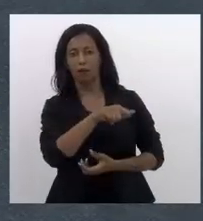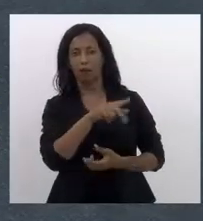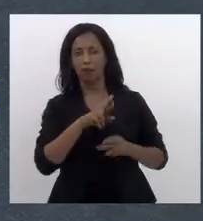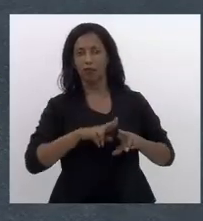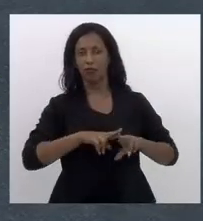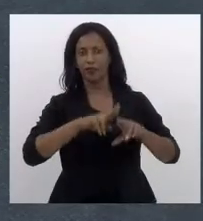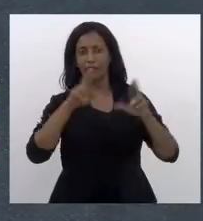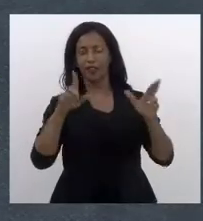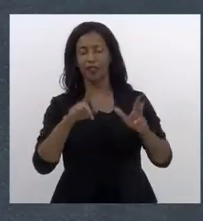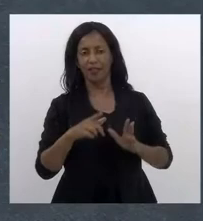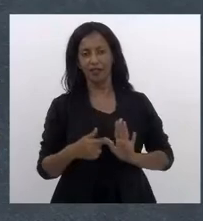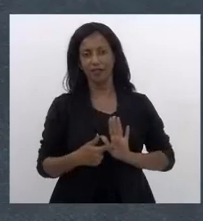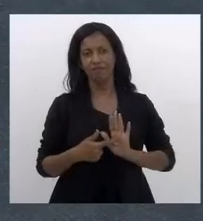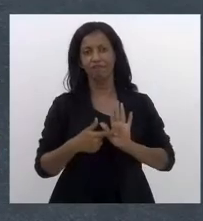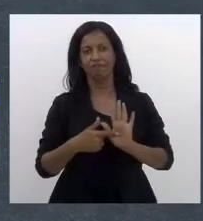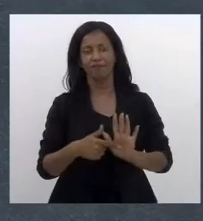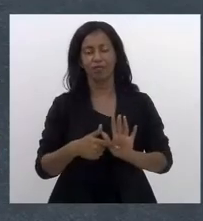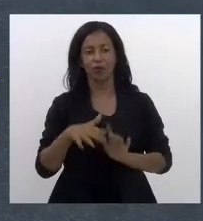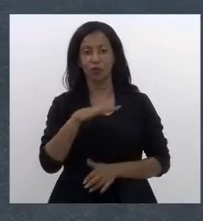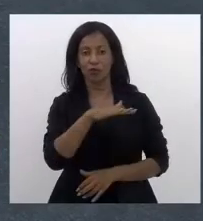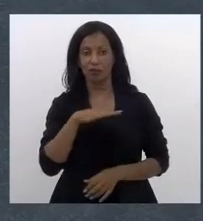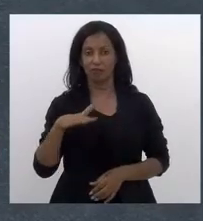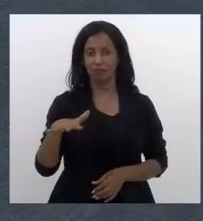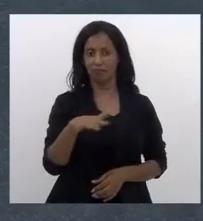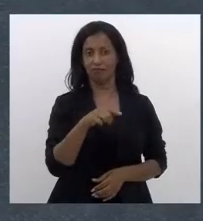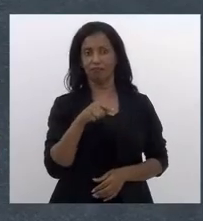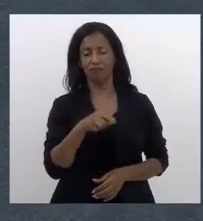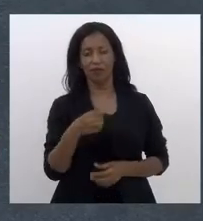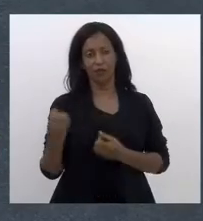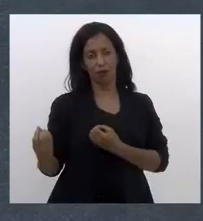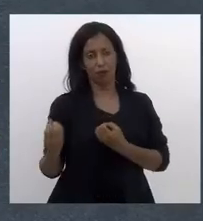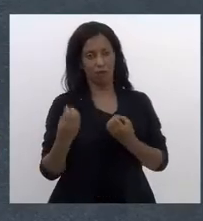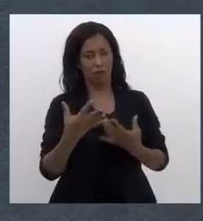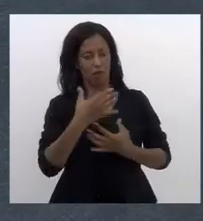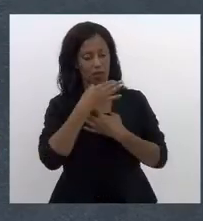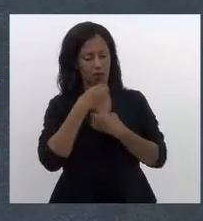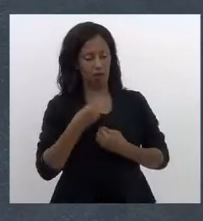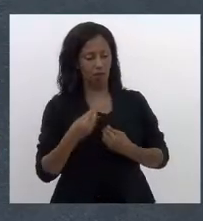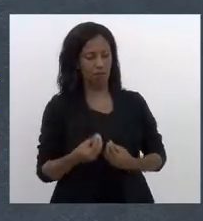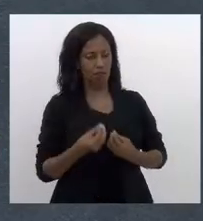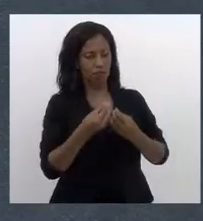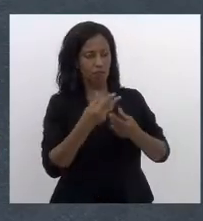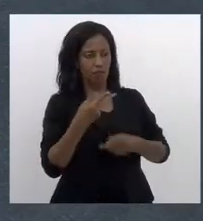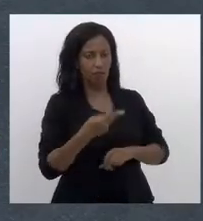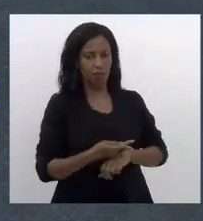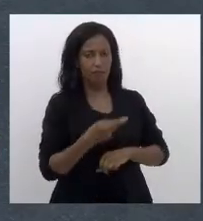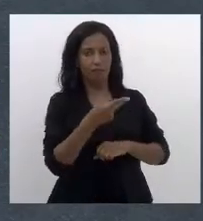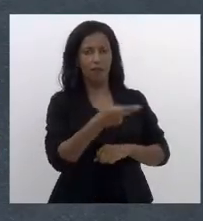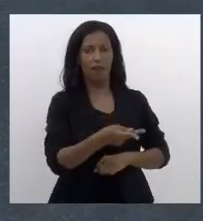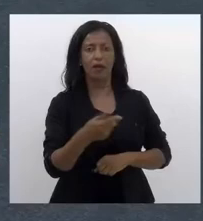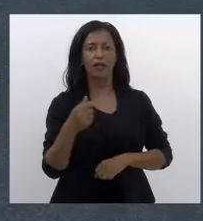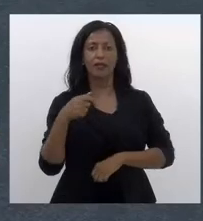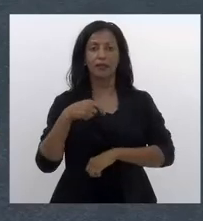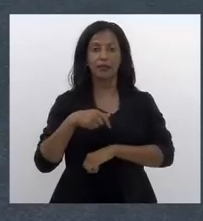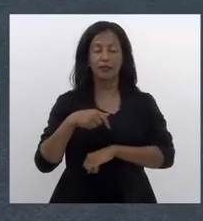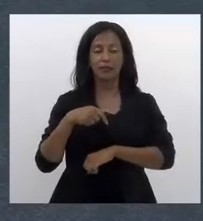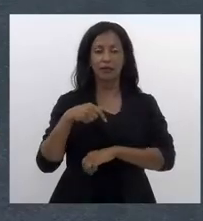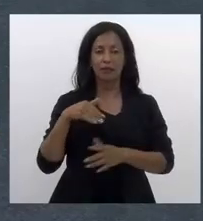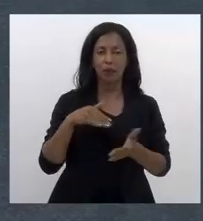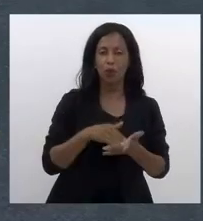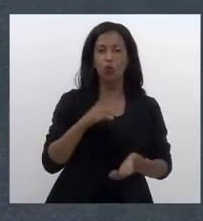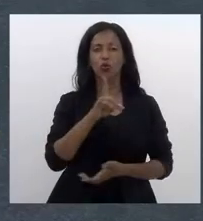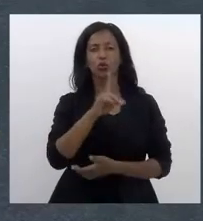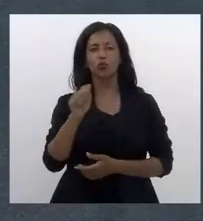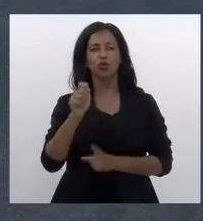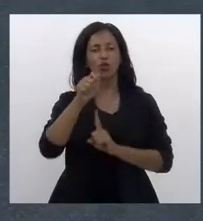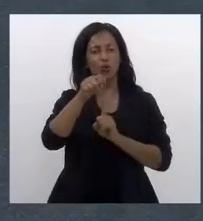diferença muito grande nos seus territórios. Então, conceder a ela essa honraria é também, nesse último dia, né,